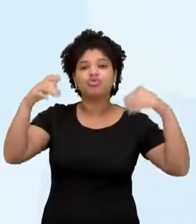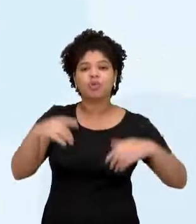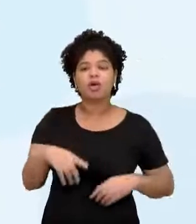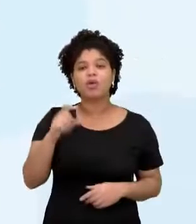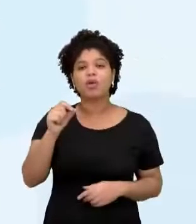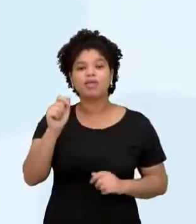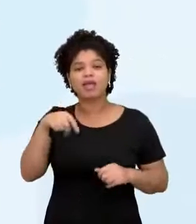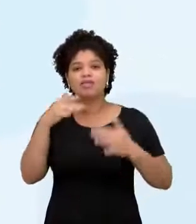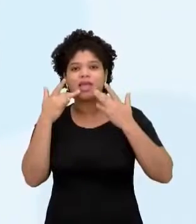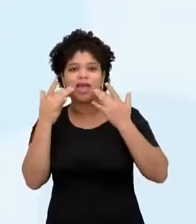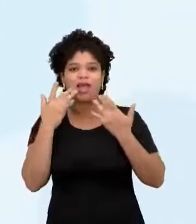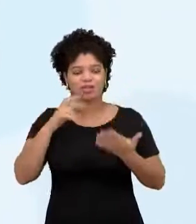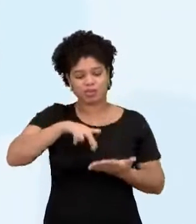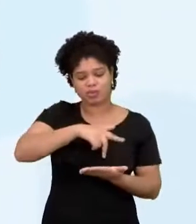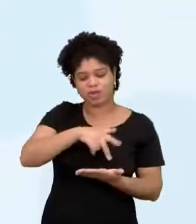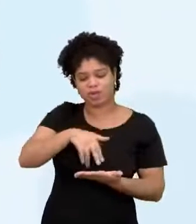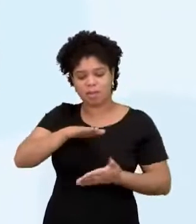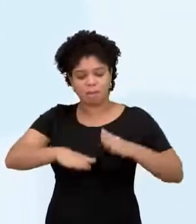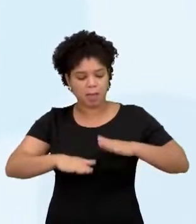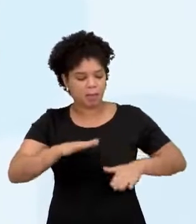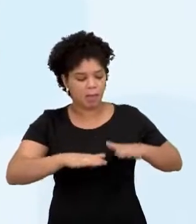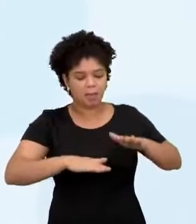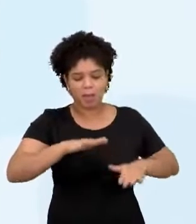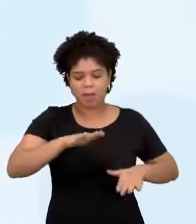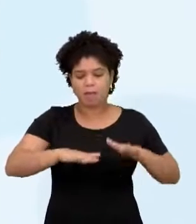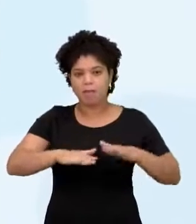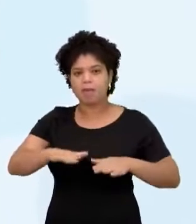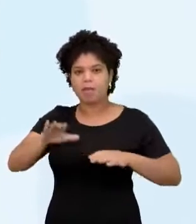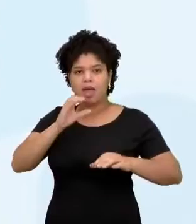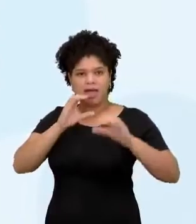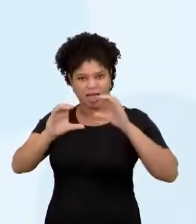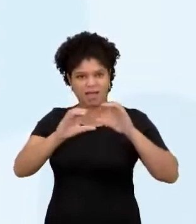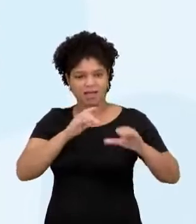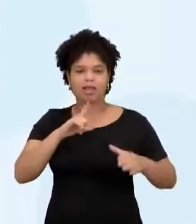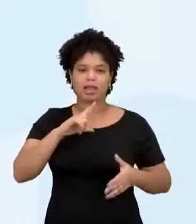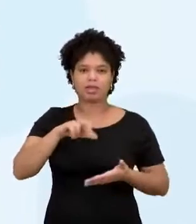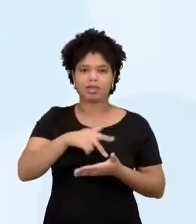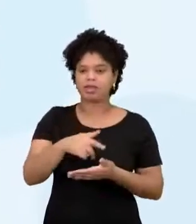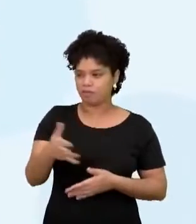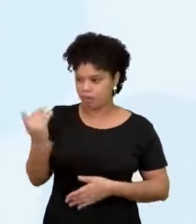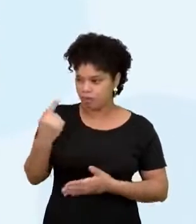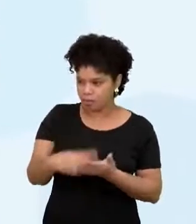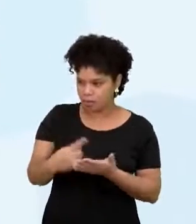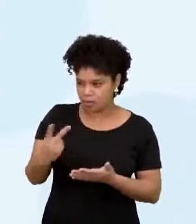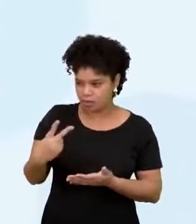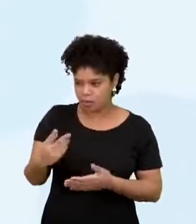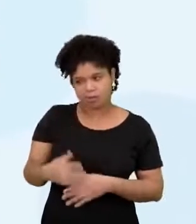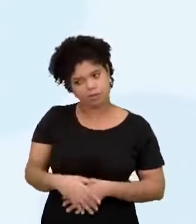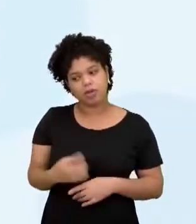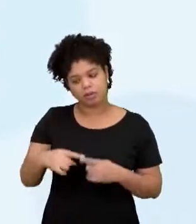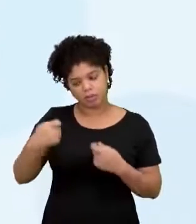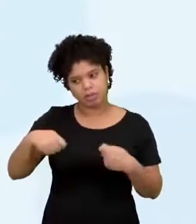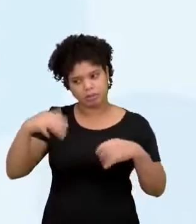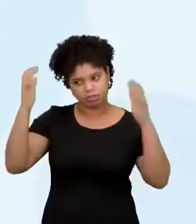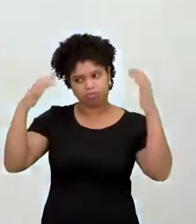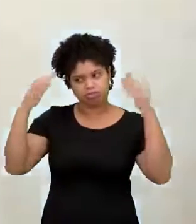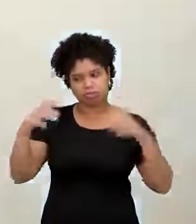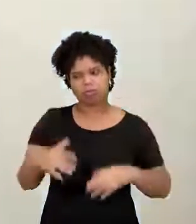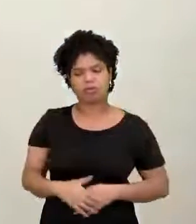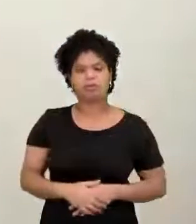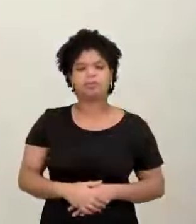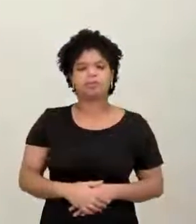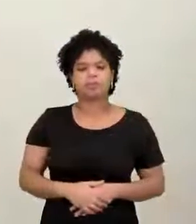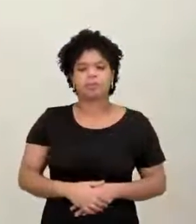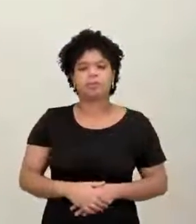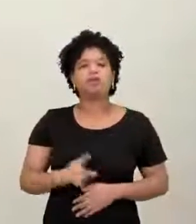peça de teatro aqui nesse momento. E, aliás, a gente está precisando de chuva. Nossa, vamos fazer? Vamos fazer. Então, pessoal, vamos nos reunir aqui e fazer uma